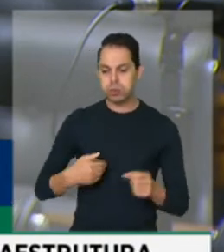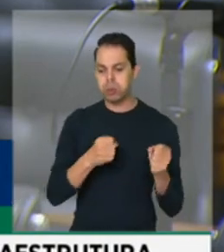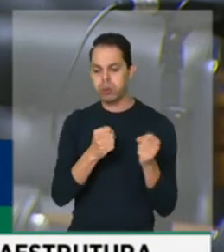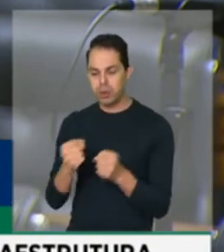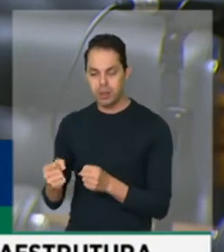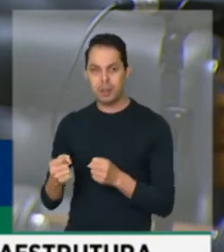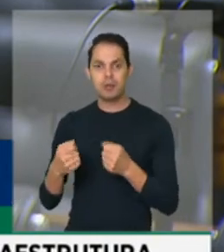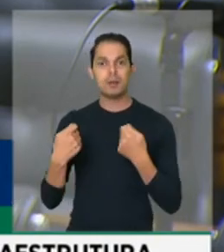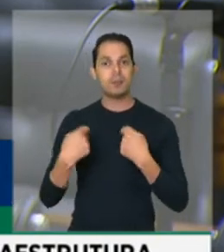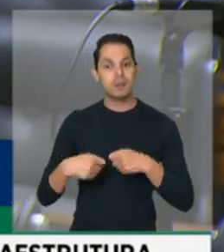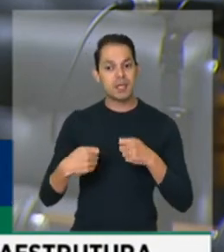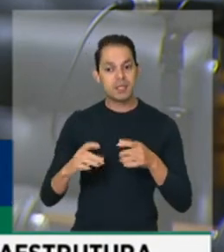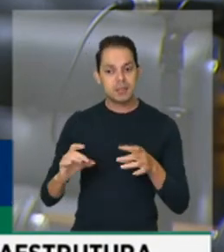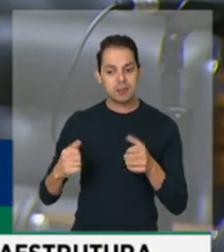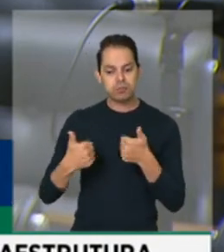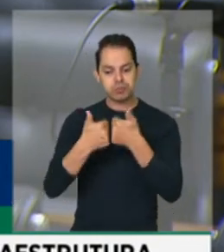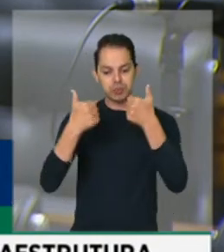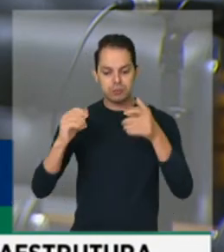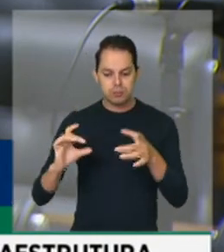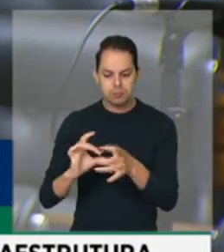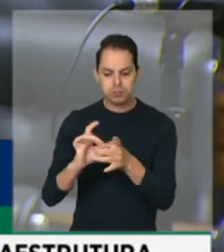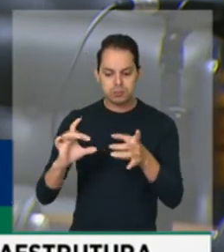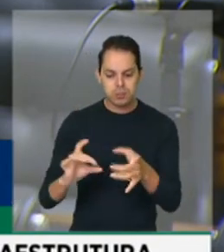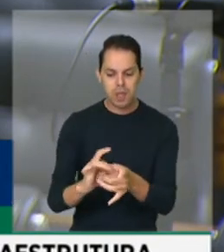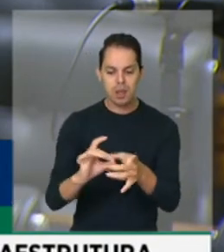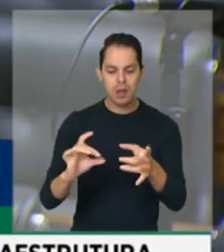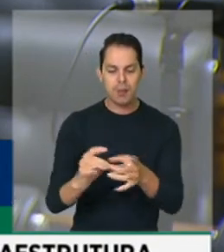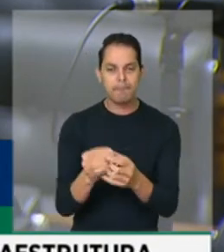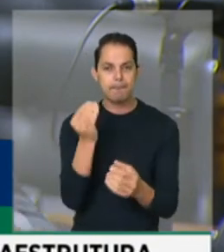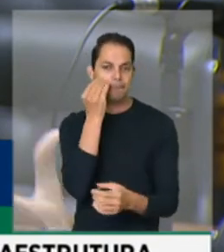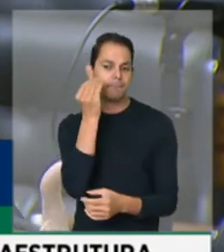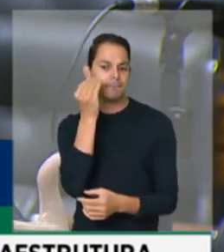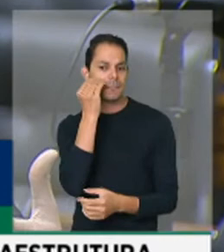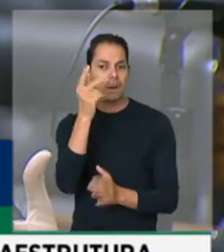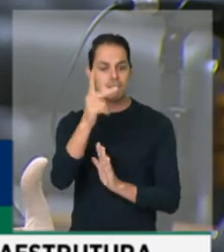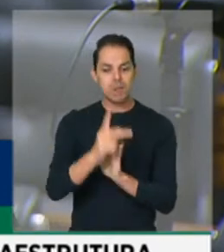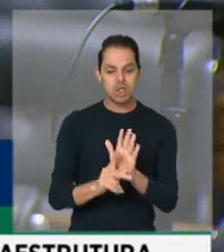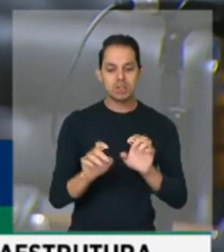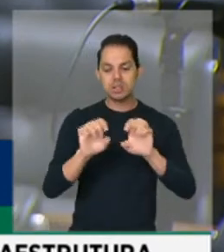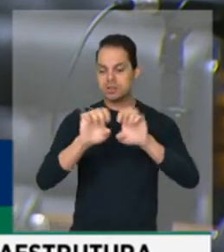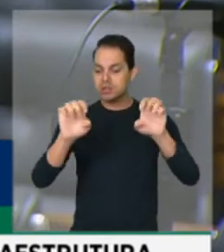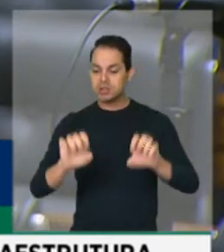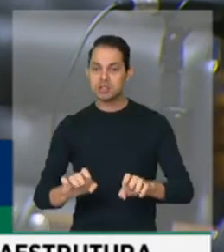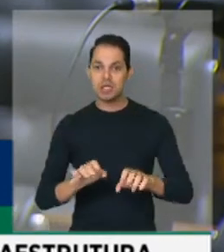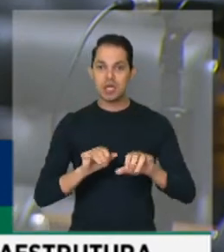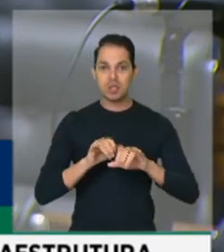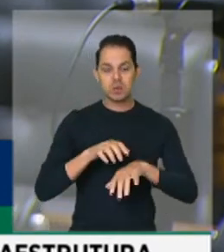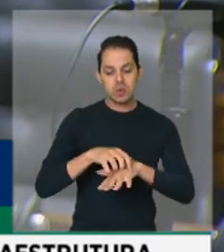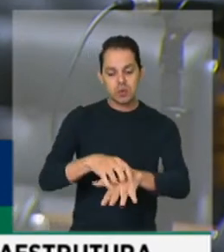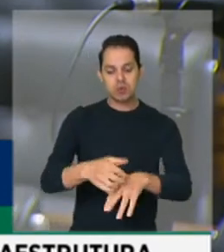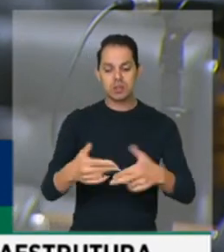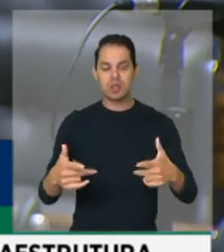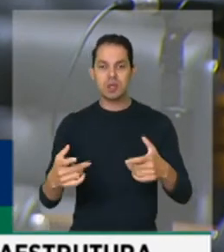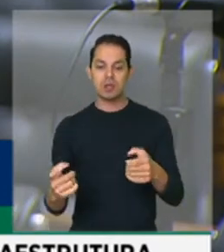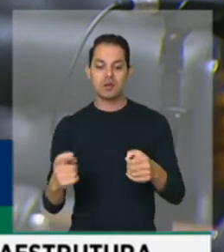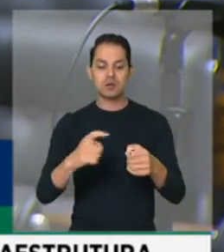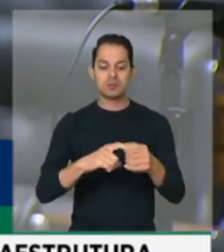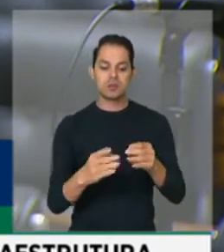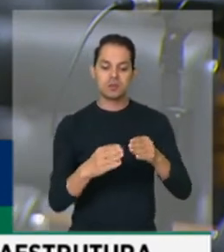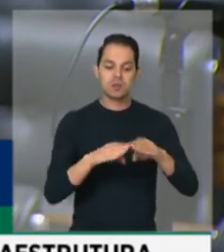buscar parcerias público-privadas, recursos para investir em projetos de infraestrutura, onde a taxa do retorno acaba sendo um pouco